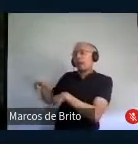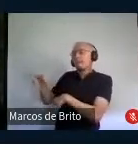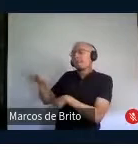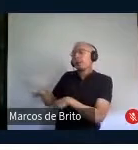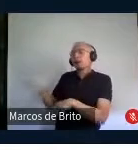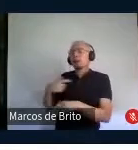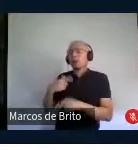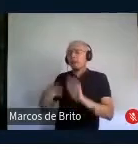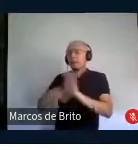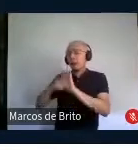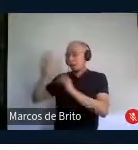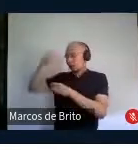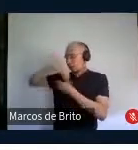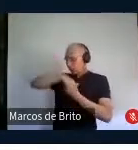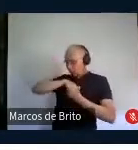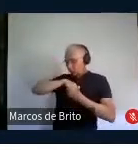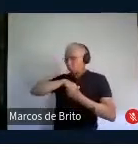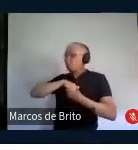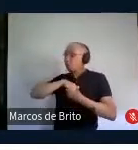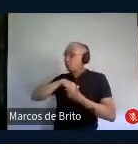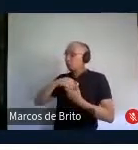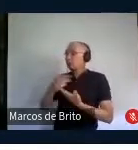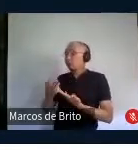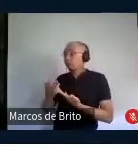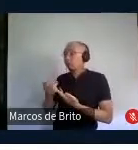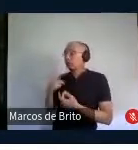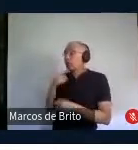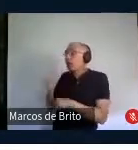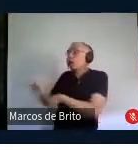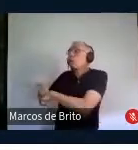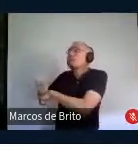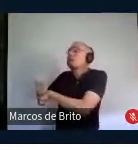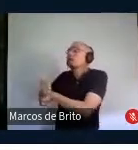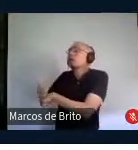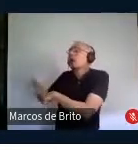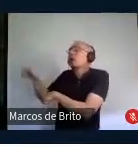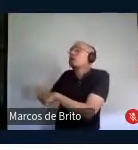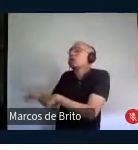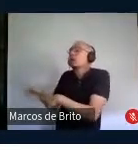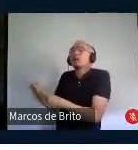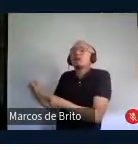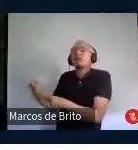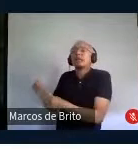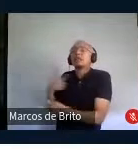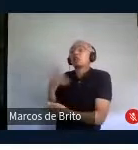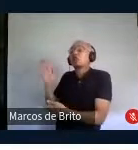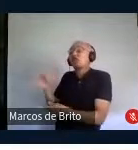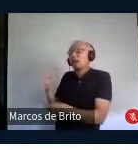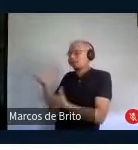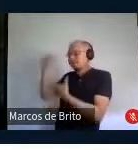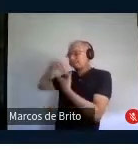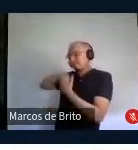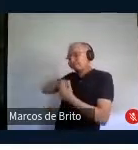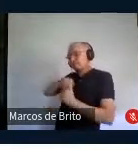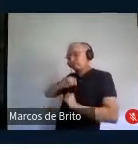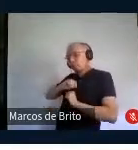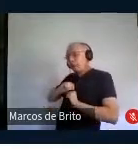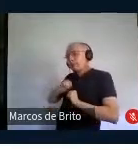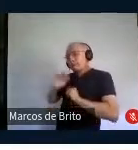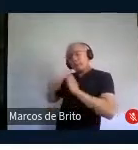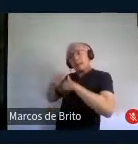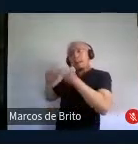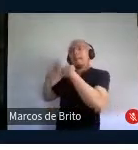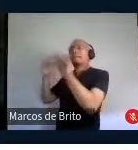e do intérprete, que se refere mais à competência profissional, né? O que que esse profissional já deve